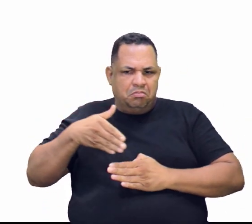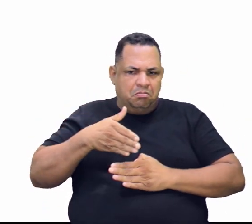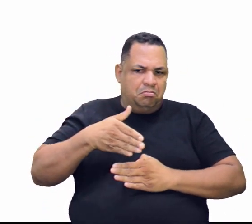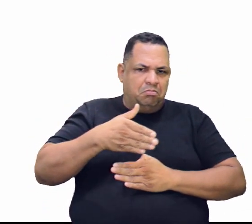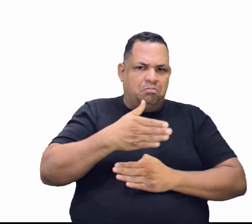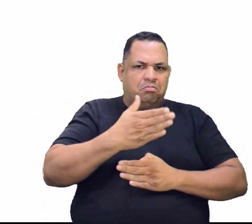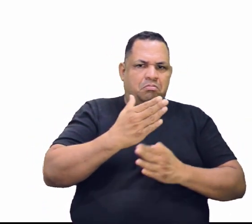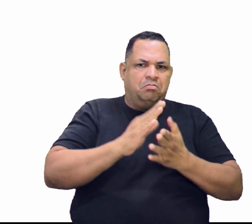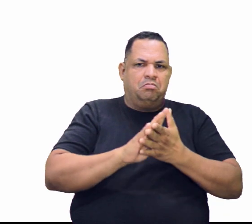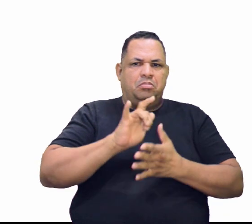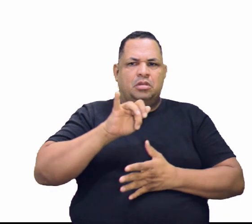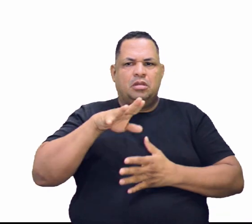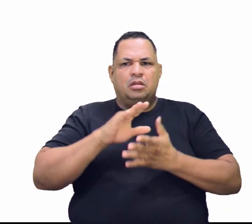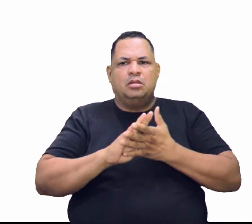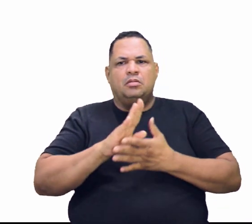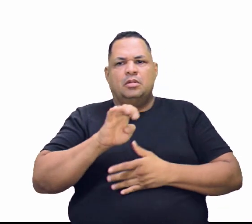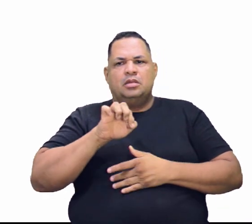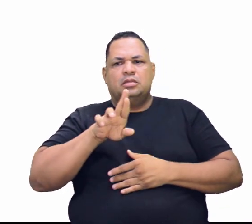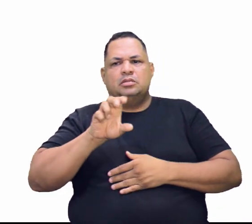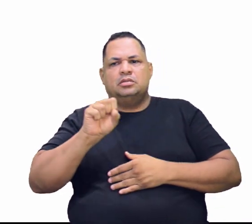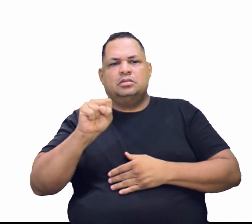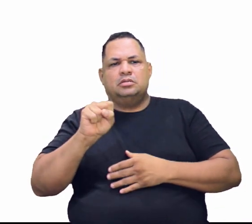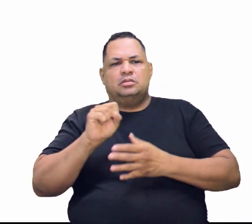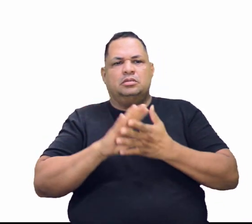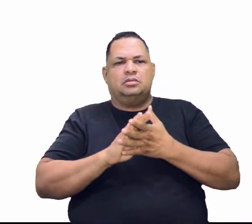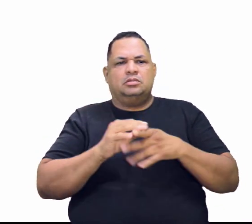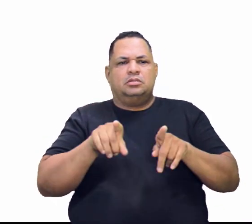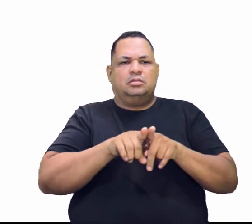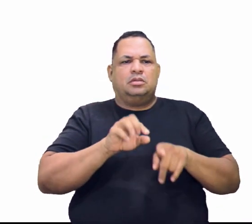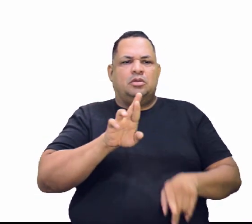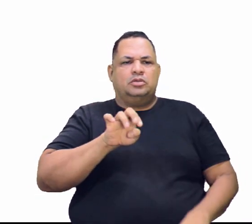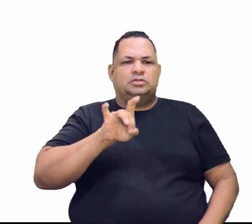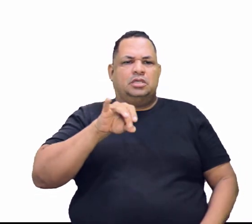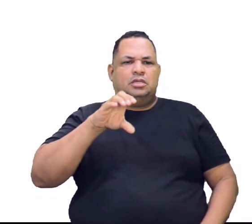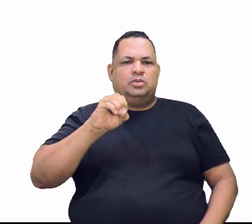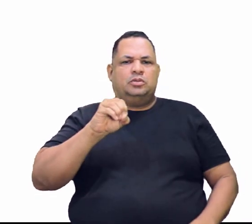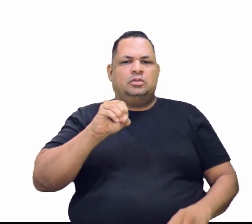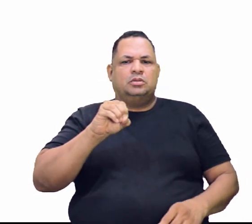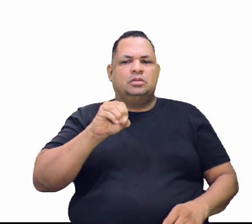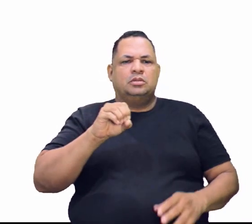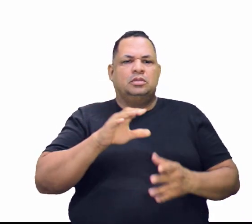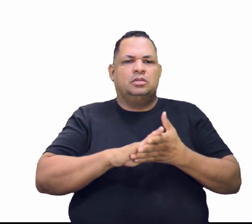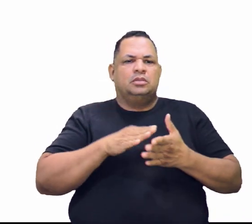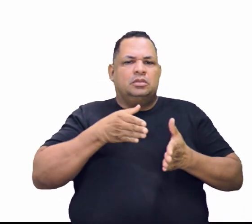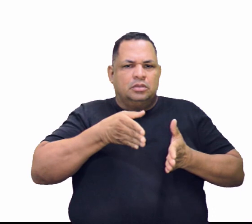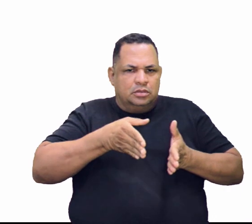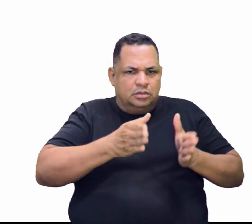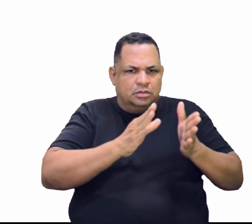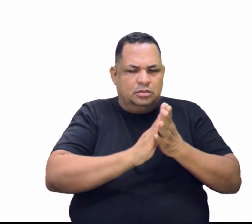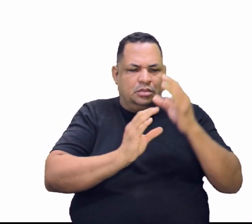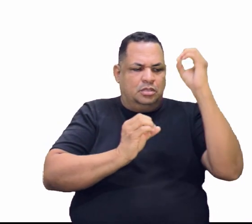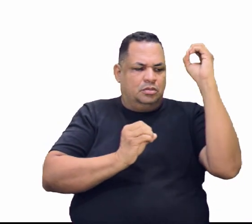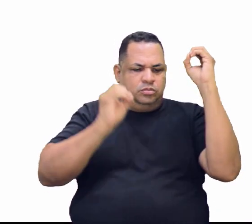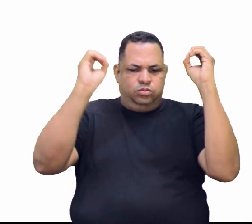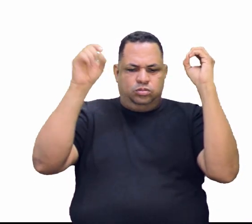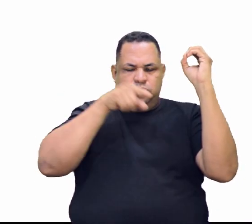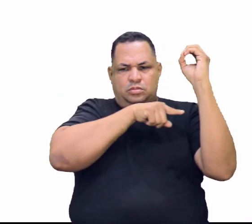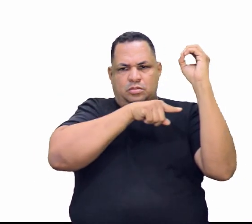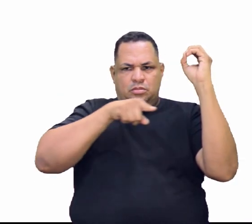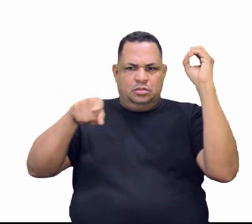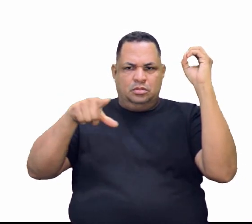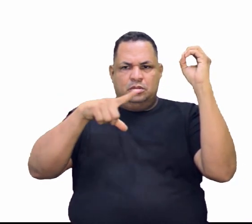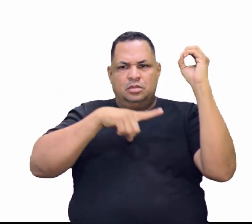Olha, setembro, outubro, novembro, 3 meses. Já estava de regresso